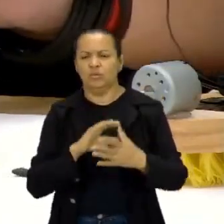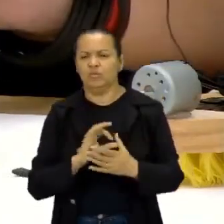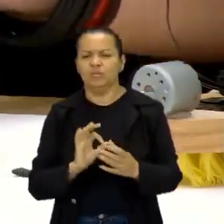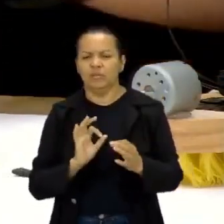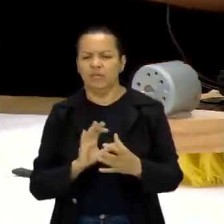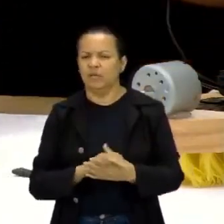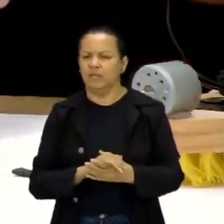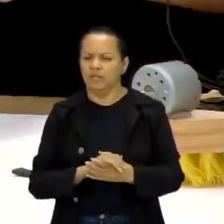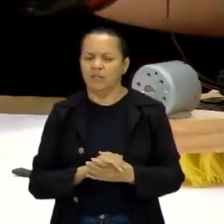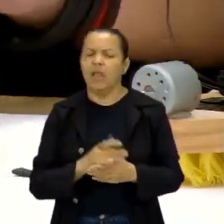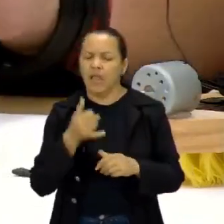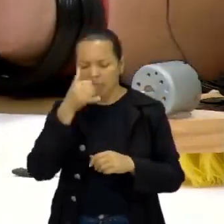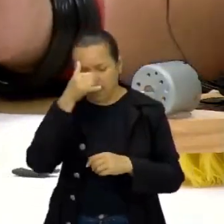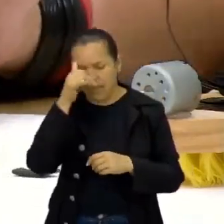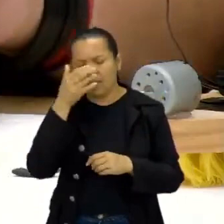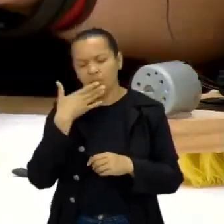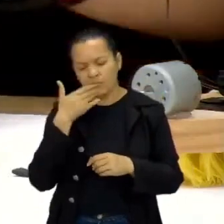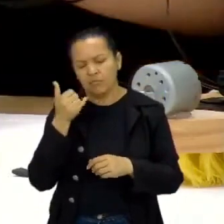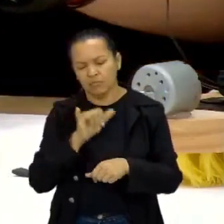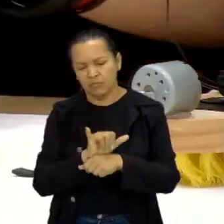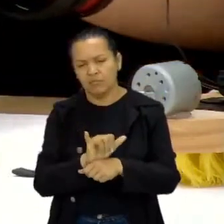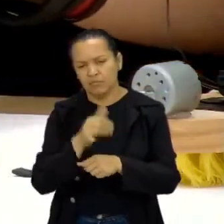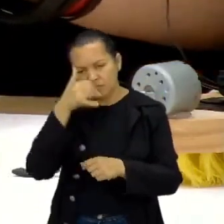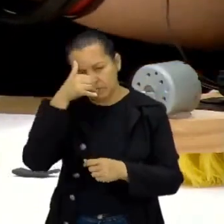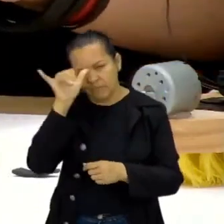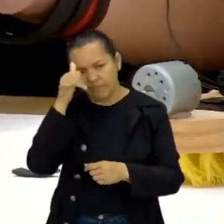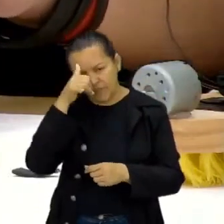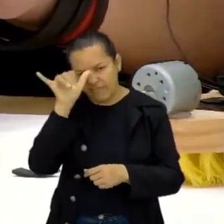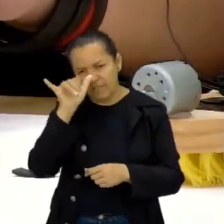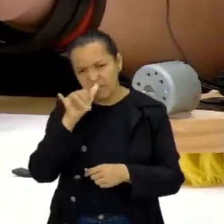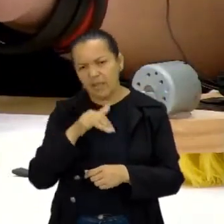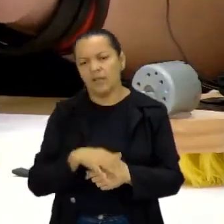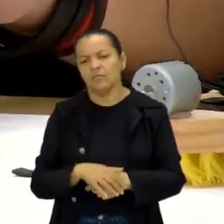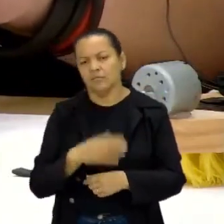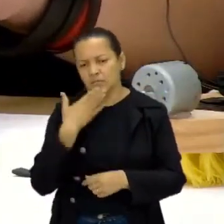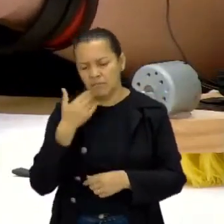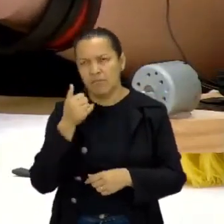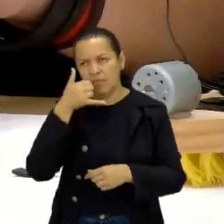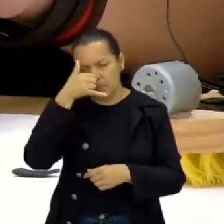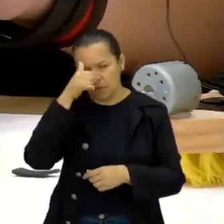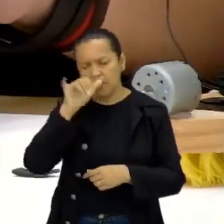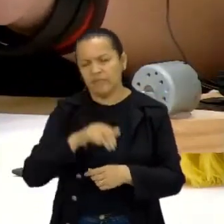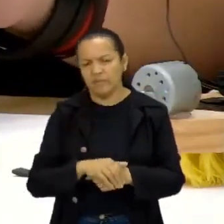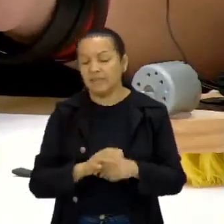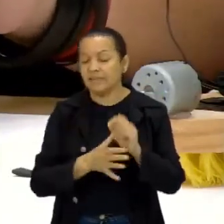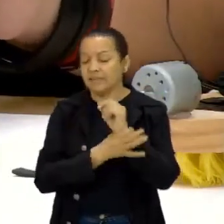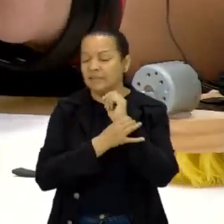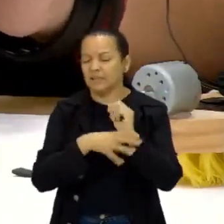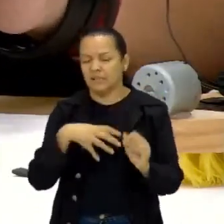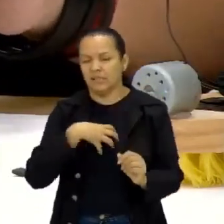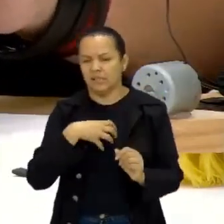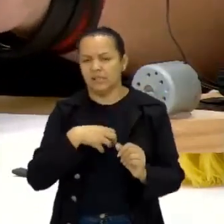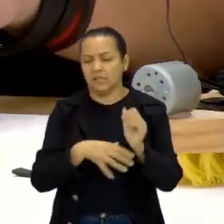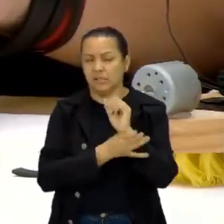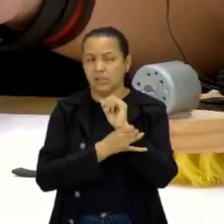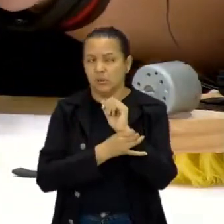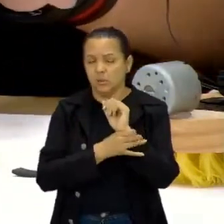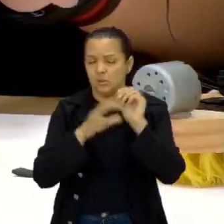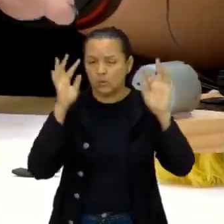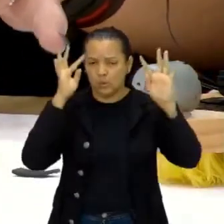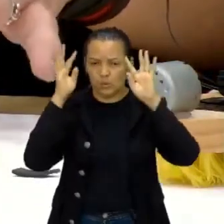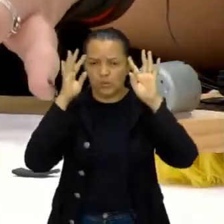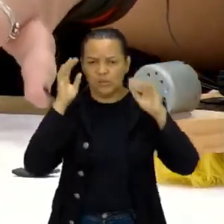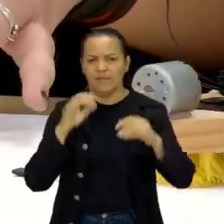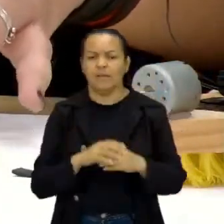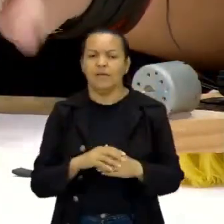que custa se prevenir, não é, Ju? Melhor. Acaba dando uma segurança que a gente tem que pensar. Às